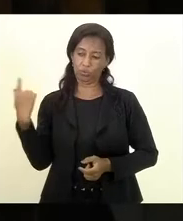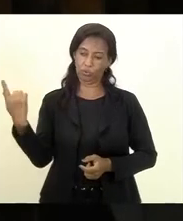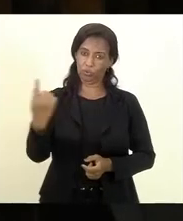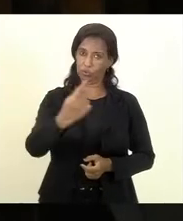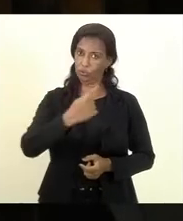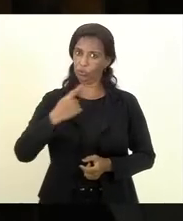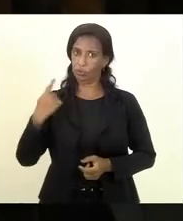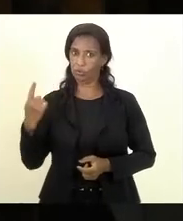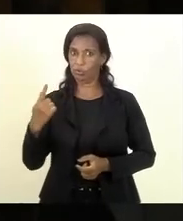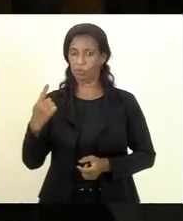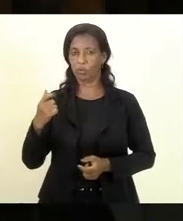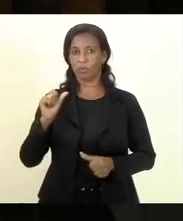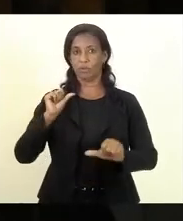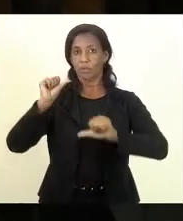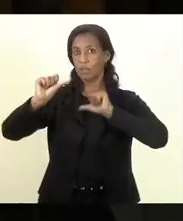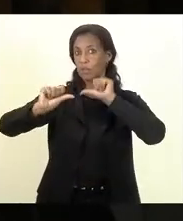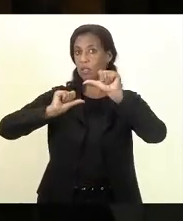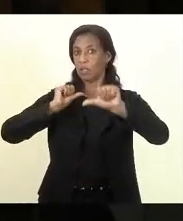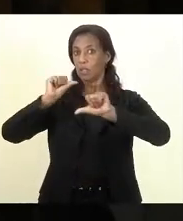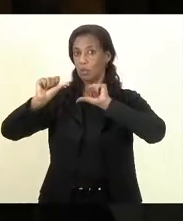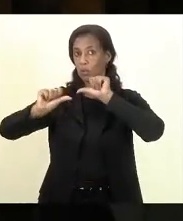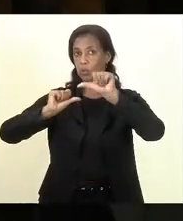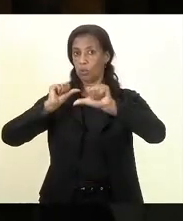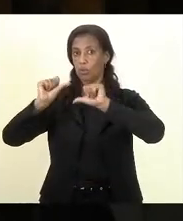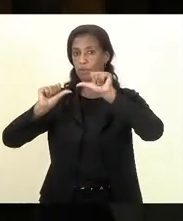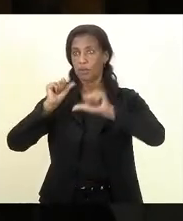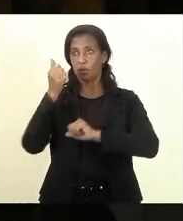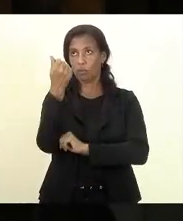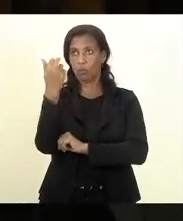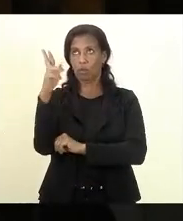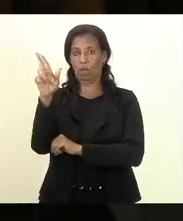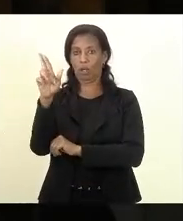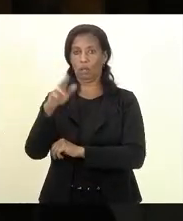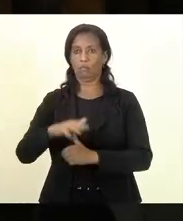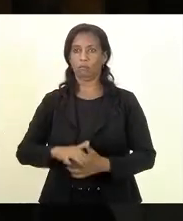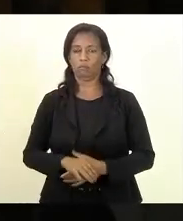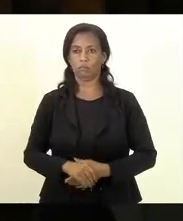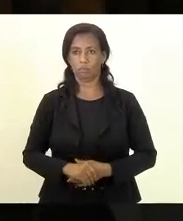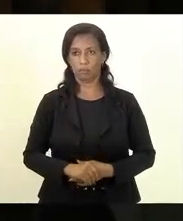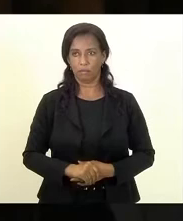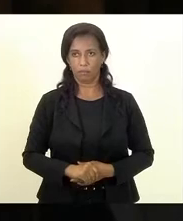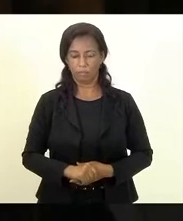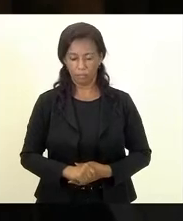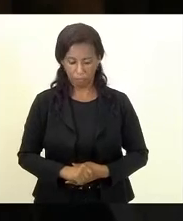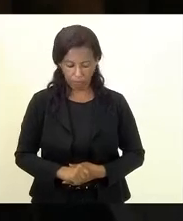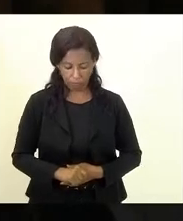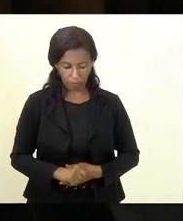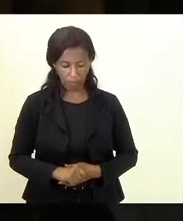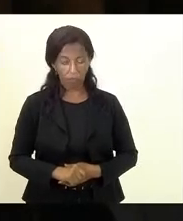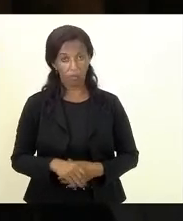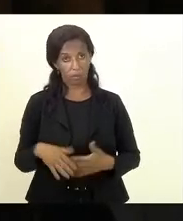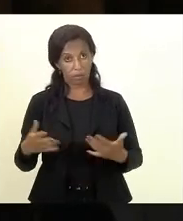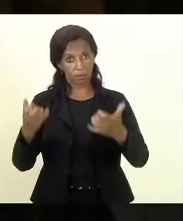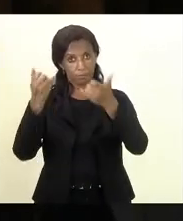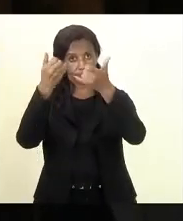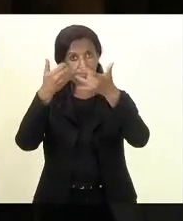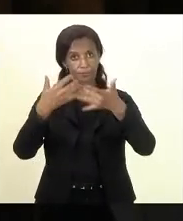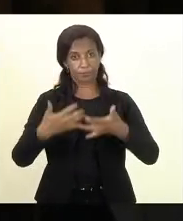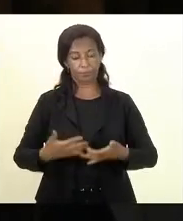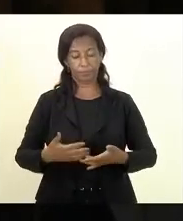que faz essa renovação de ar. Bom, dito isso,